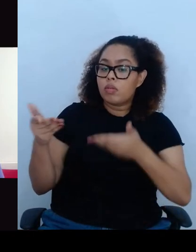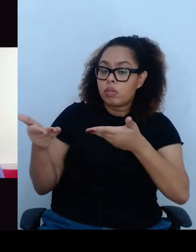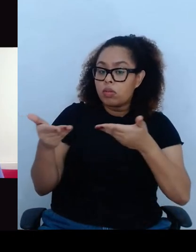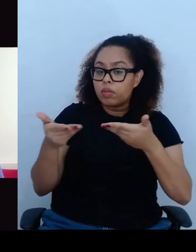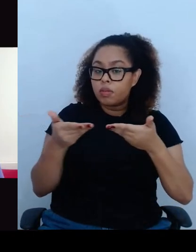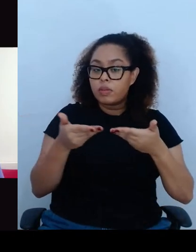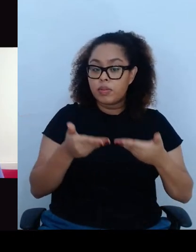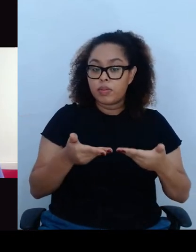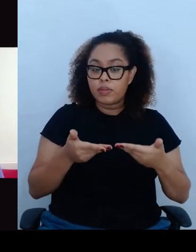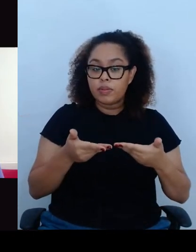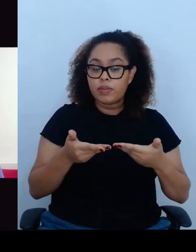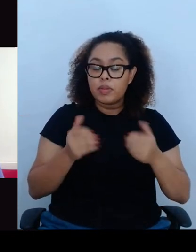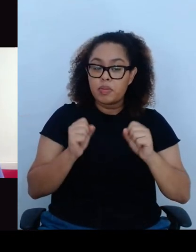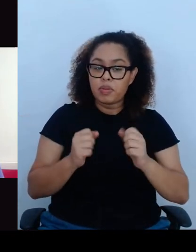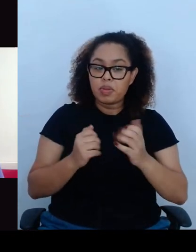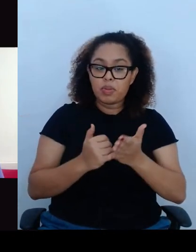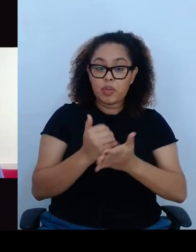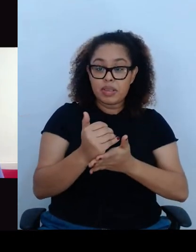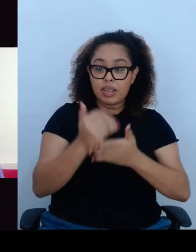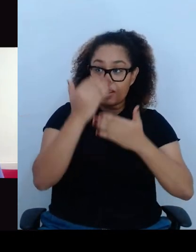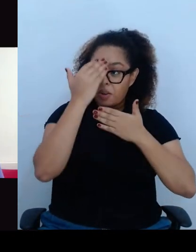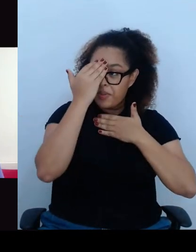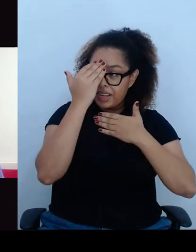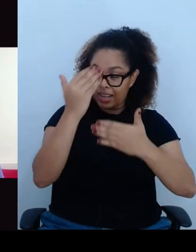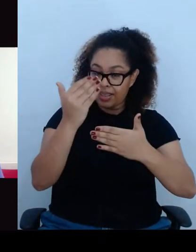pode iniciar obrigado